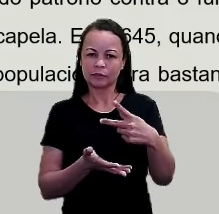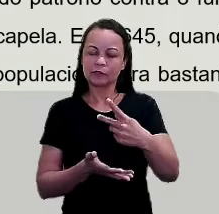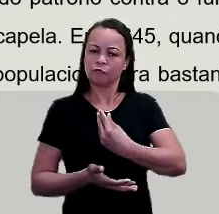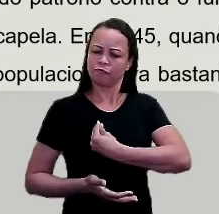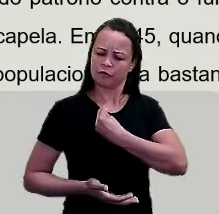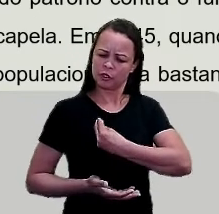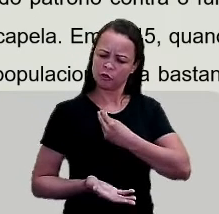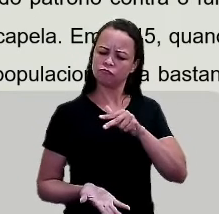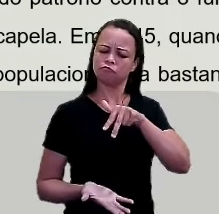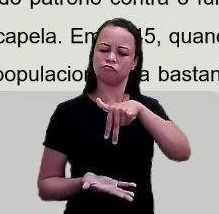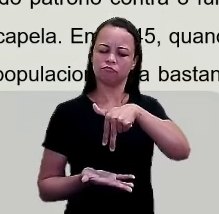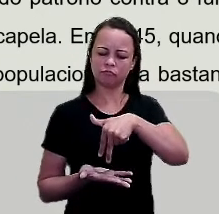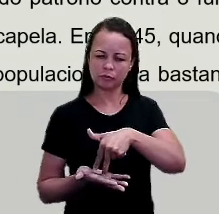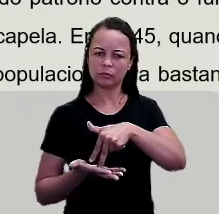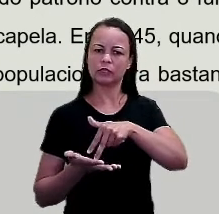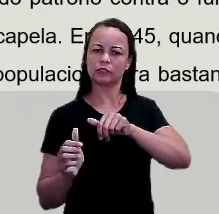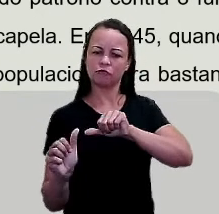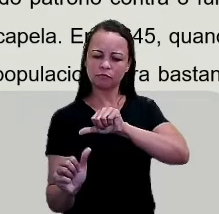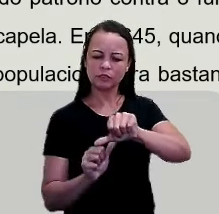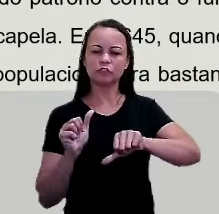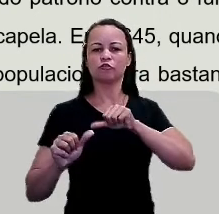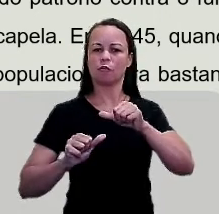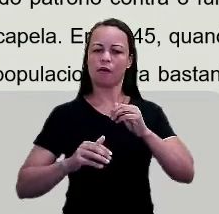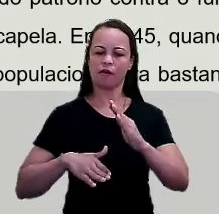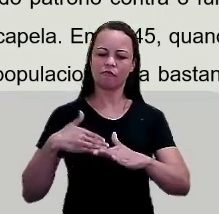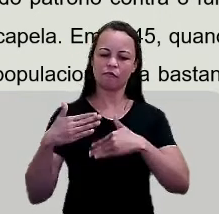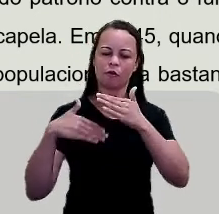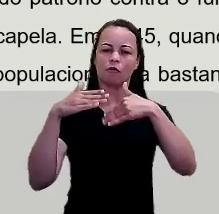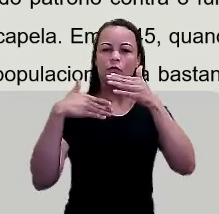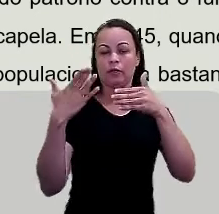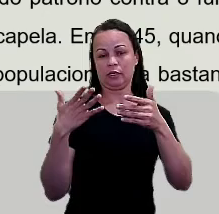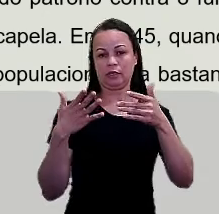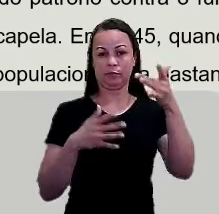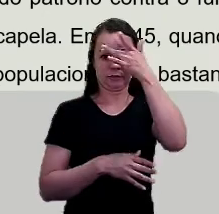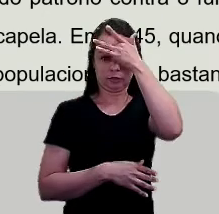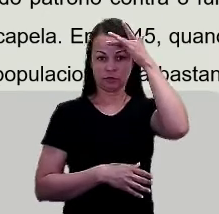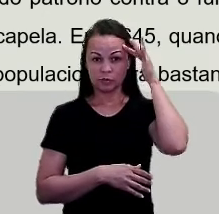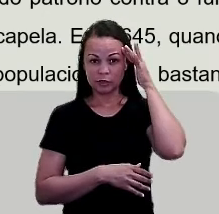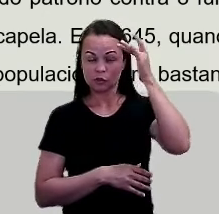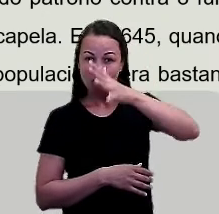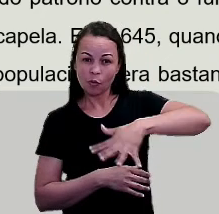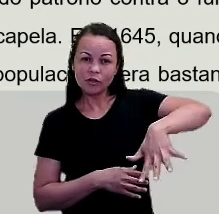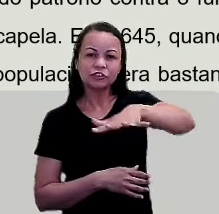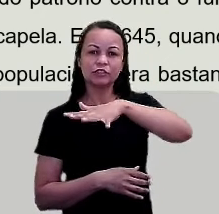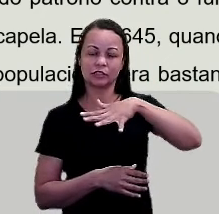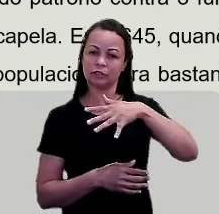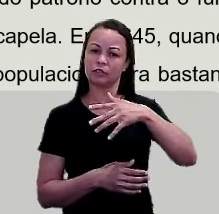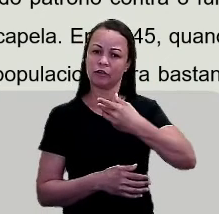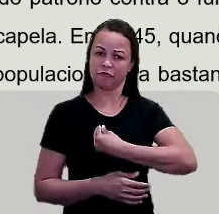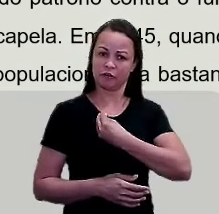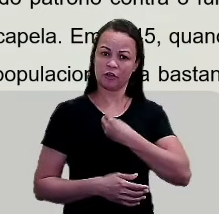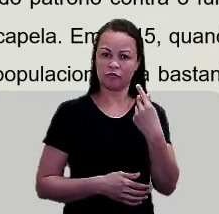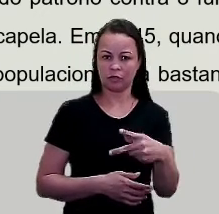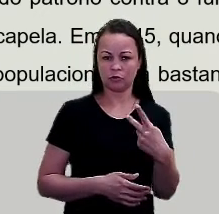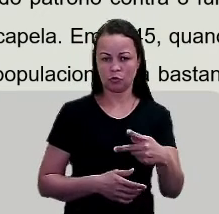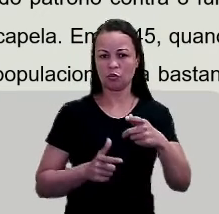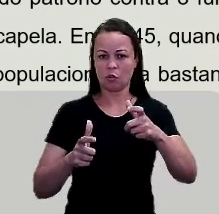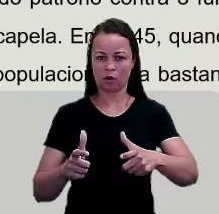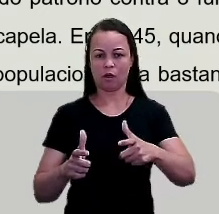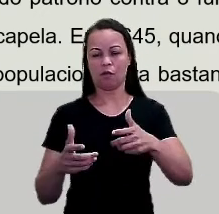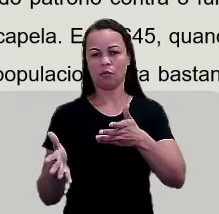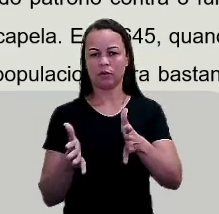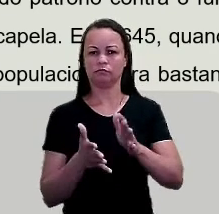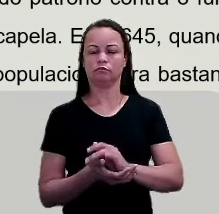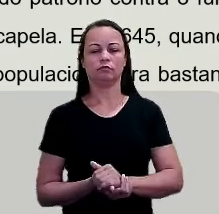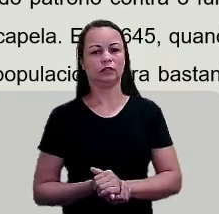vivos, eles estão vivos, eles vão se transformar, vão evoluir a partir das pessoas que residem. Vejam, Vitória, daqui a pouco